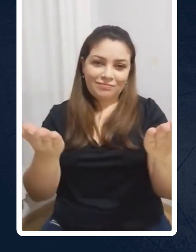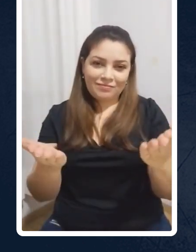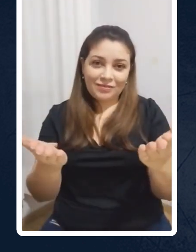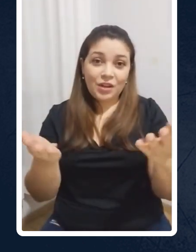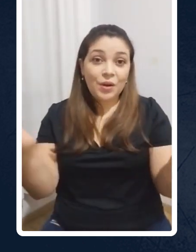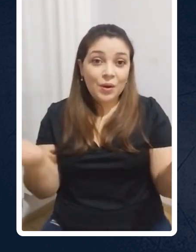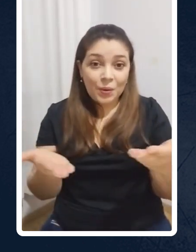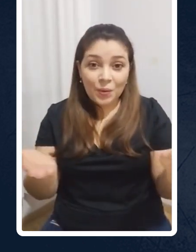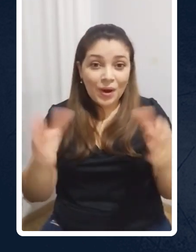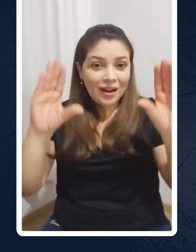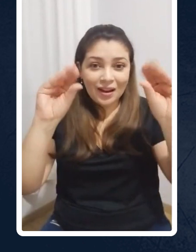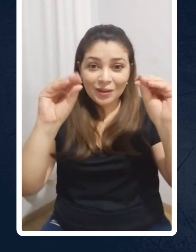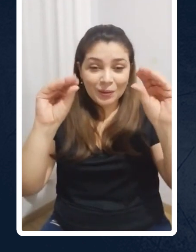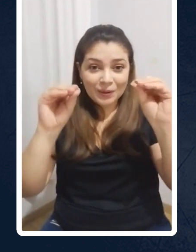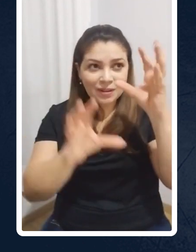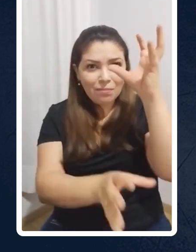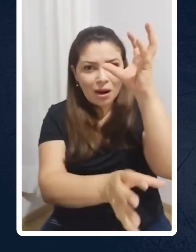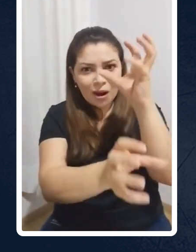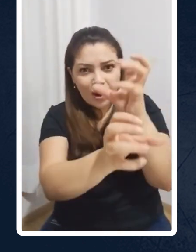um número de pessoas